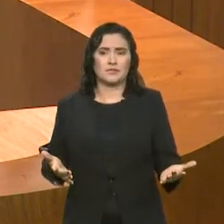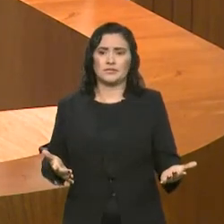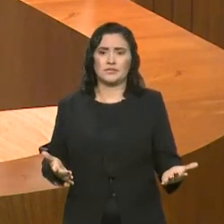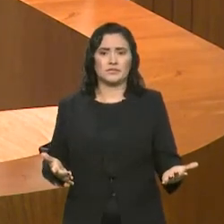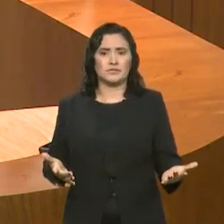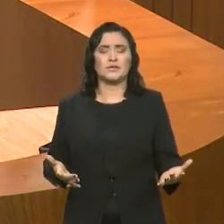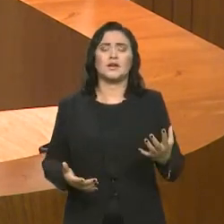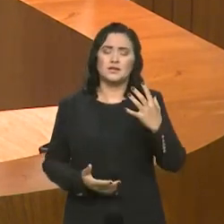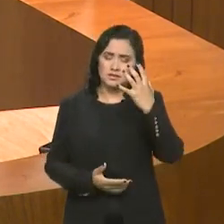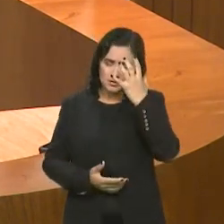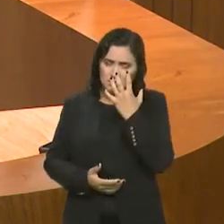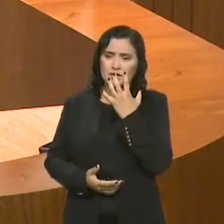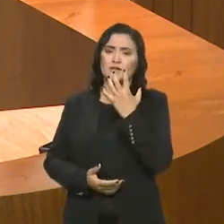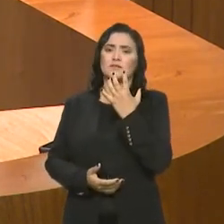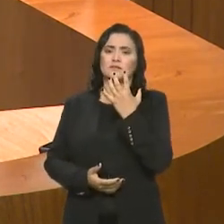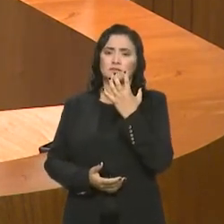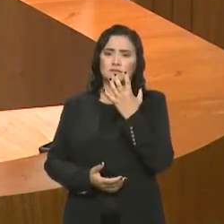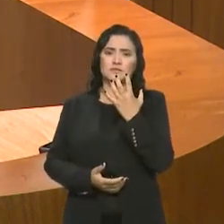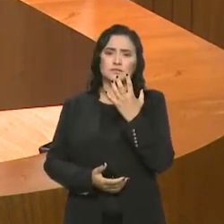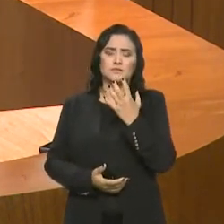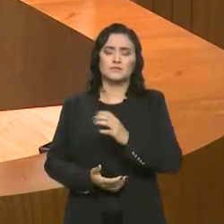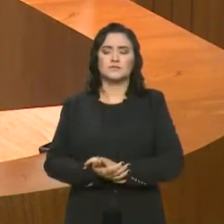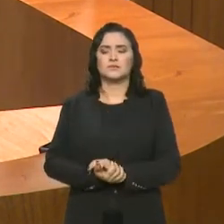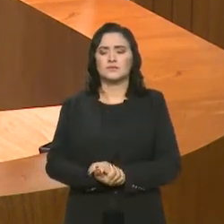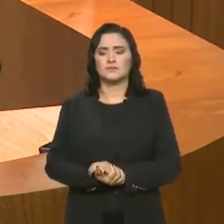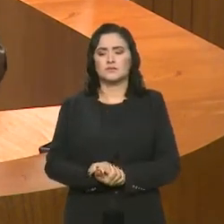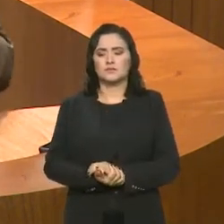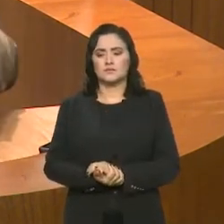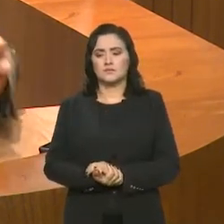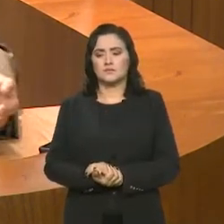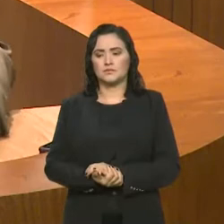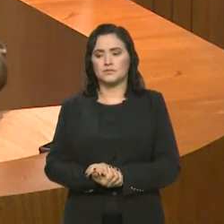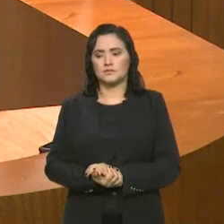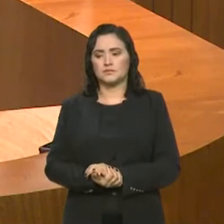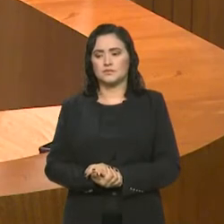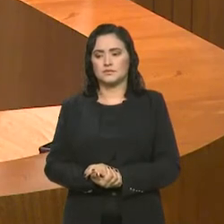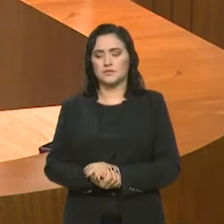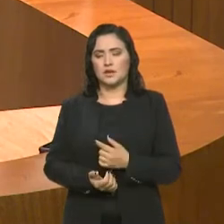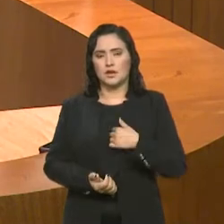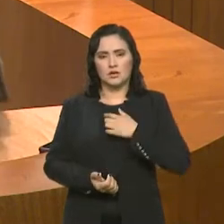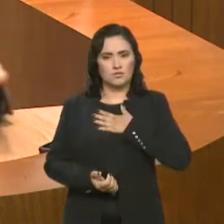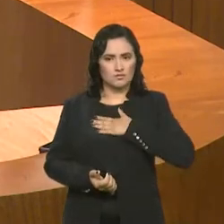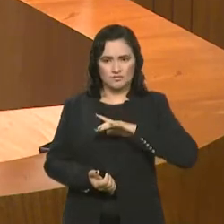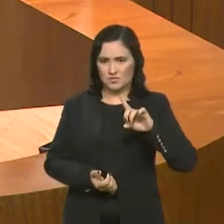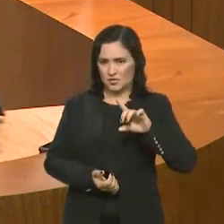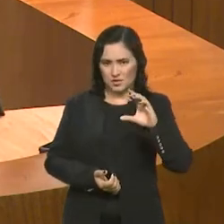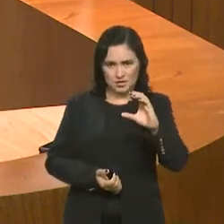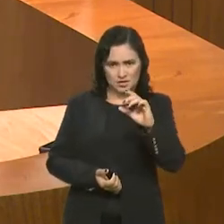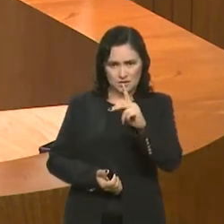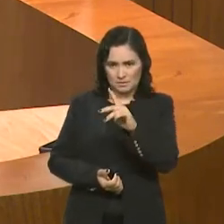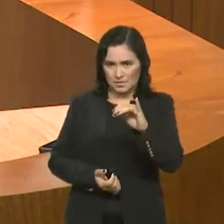tão grave. Eu sou até contra CPI, essas coisas, porque às vezes você